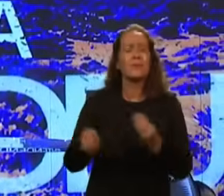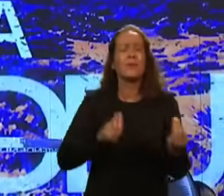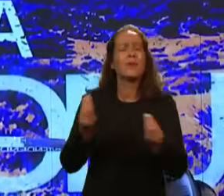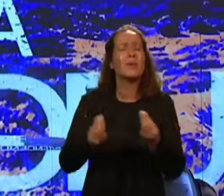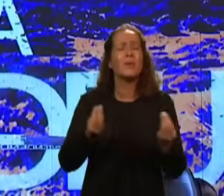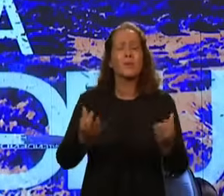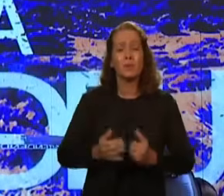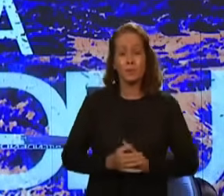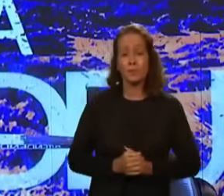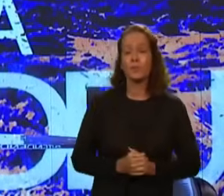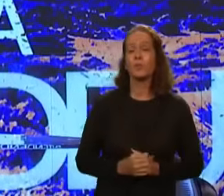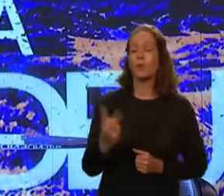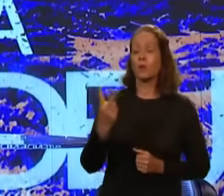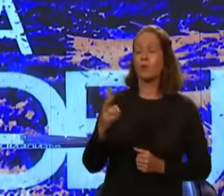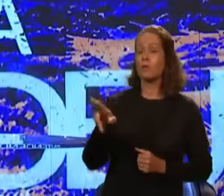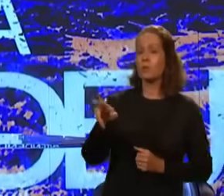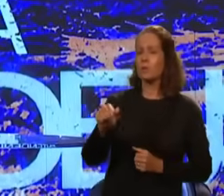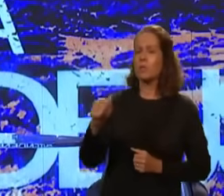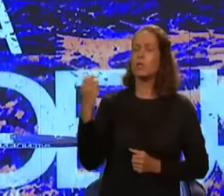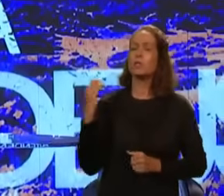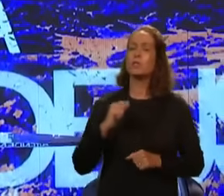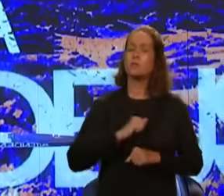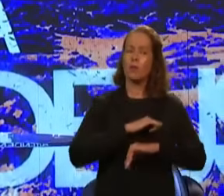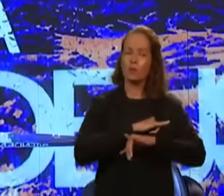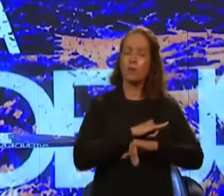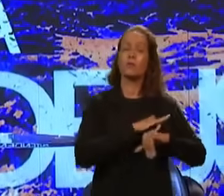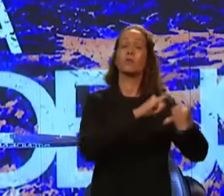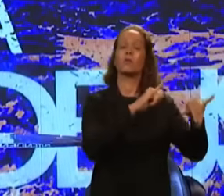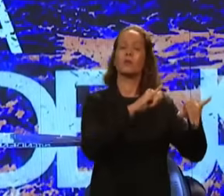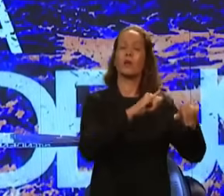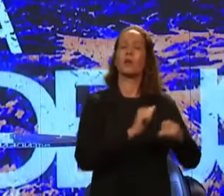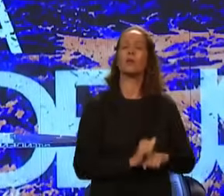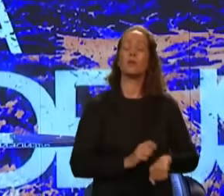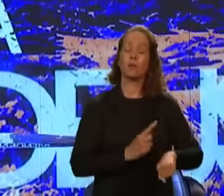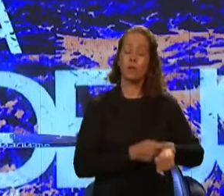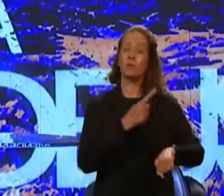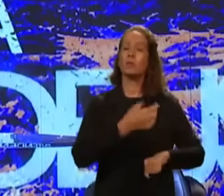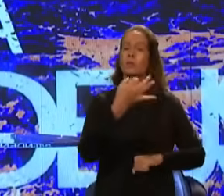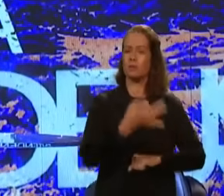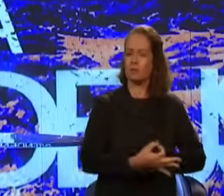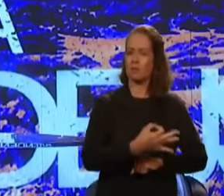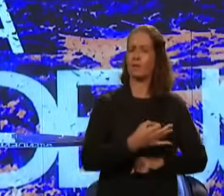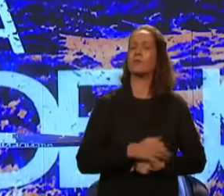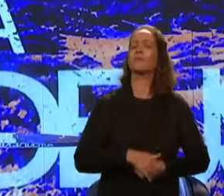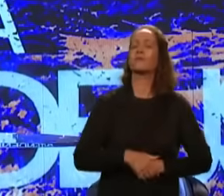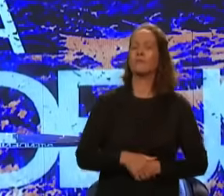Então elas mandaram o recado a tempo. Diga, mandaram o recado a tempo.